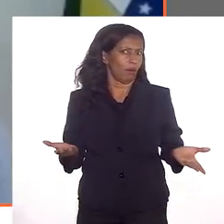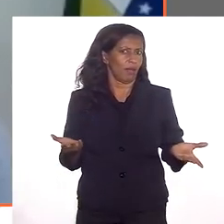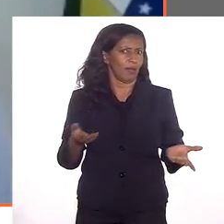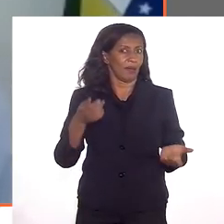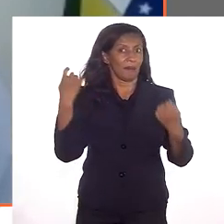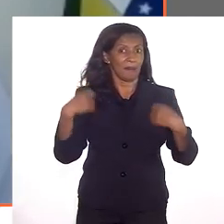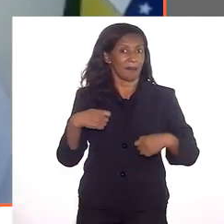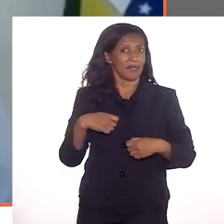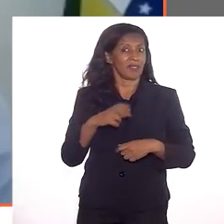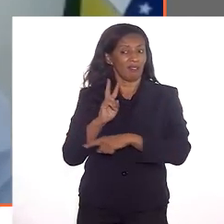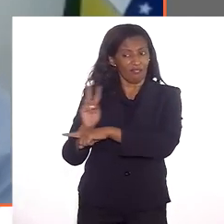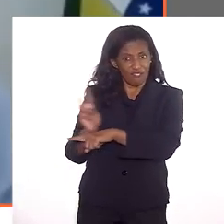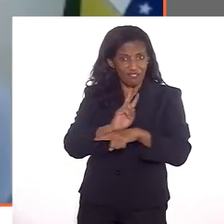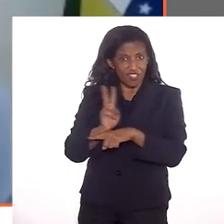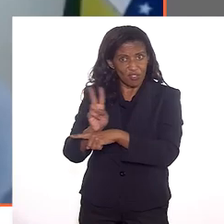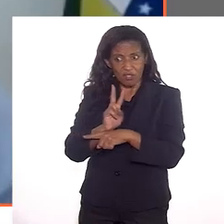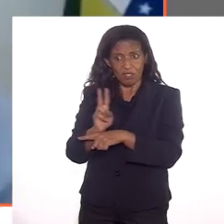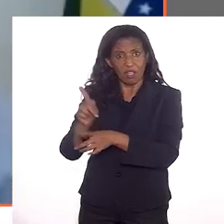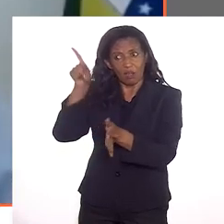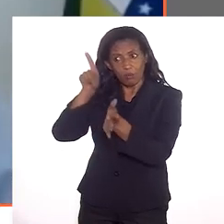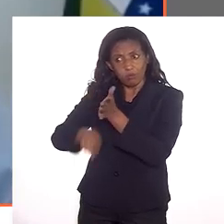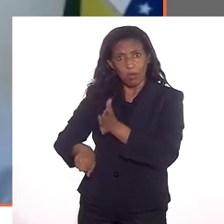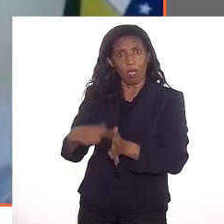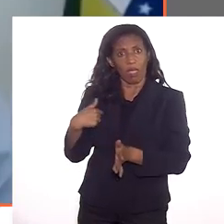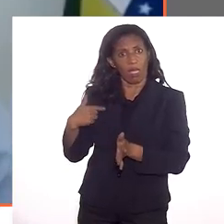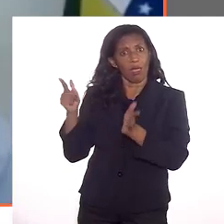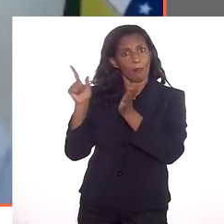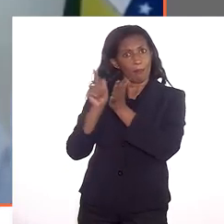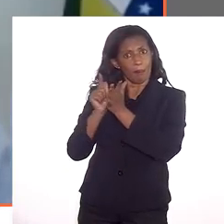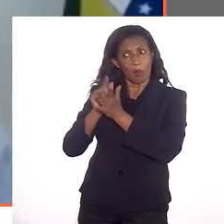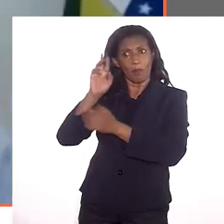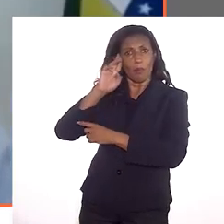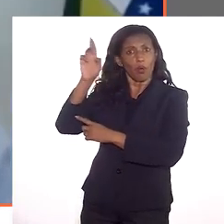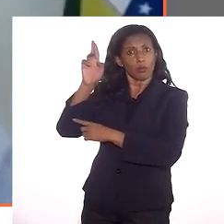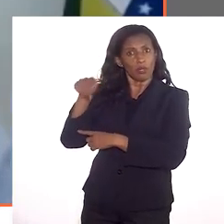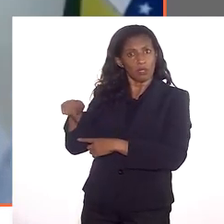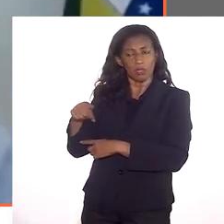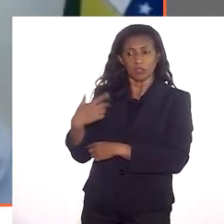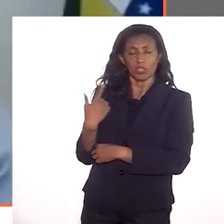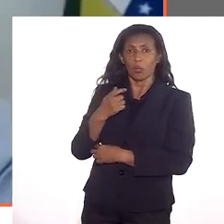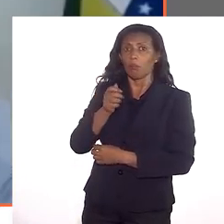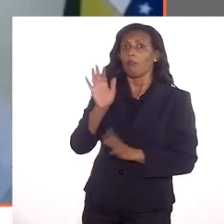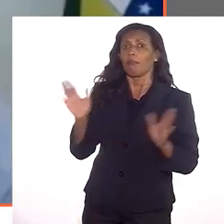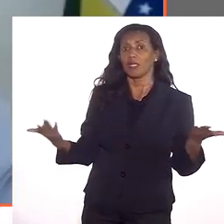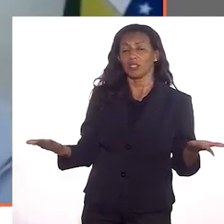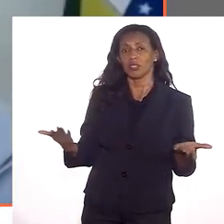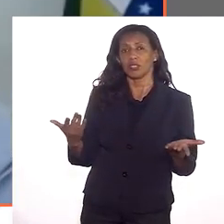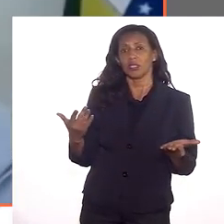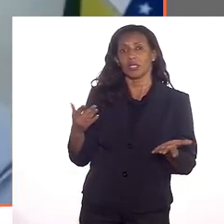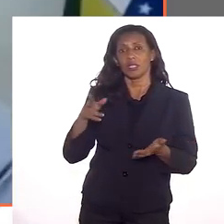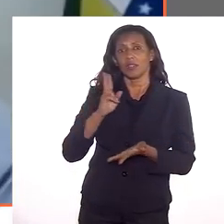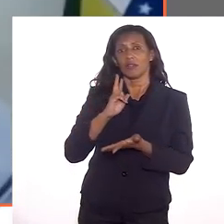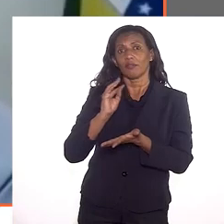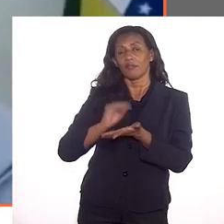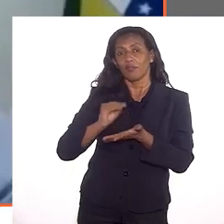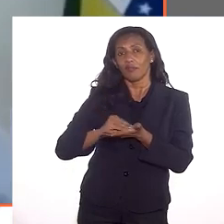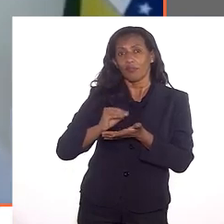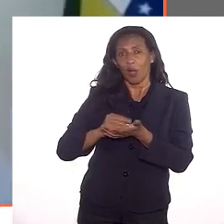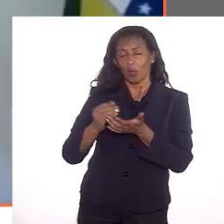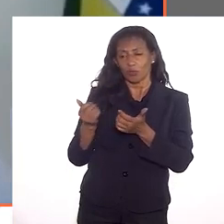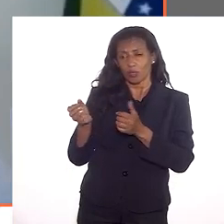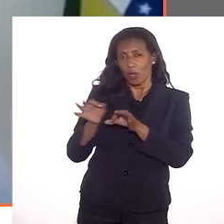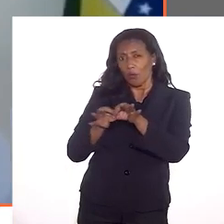Ora, só que é preciso fiscalizar esses abatimentos, que é o papel da Agência Nacional do Petróleo. E nem sempre essa fiscalização é